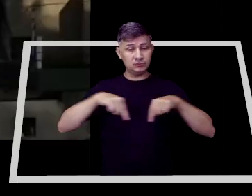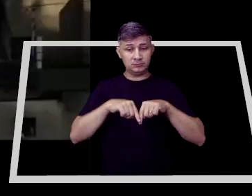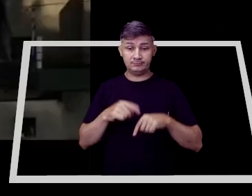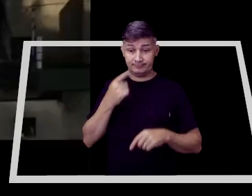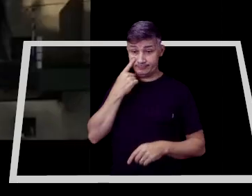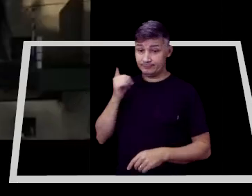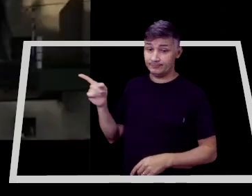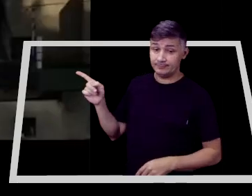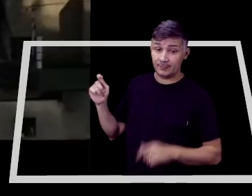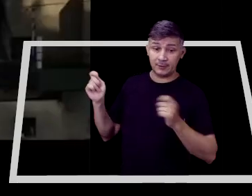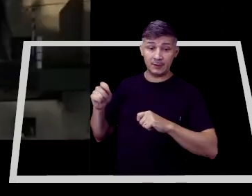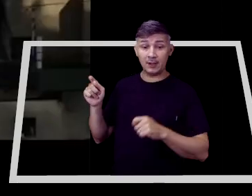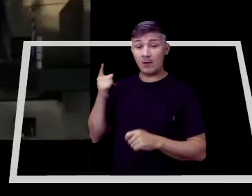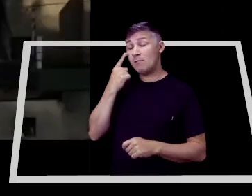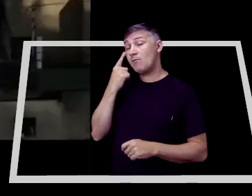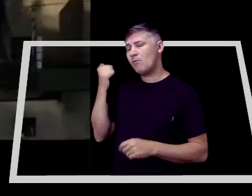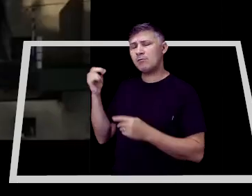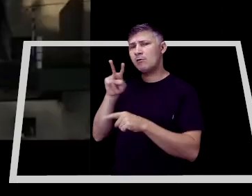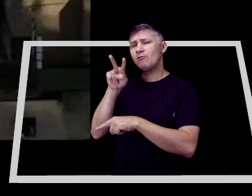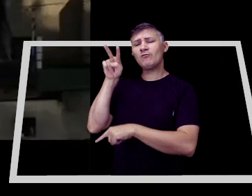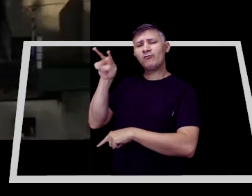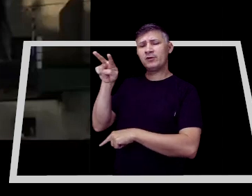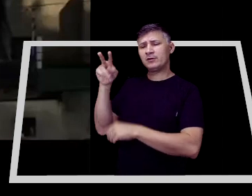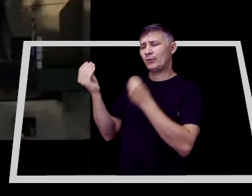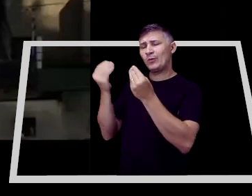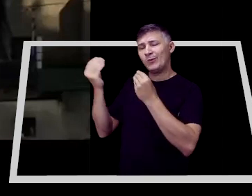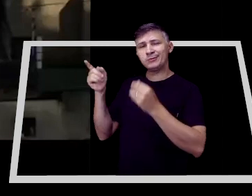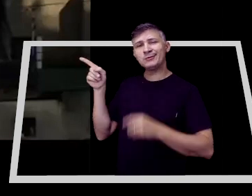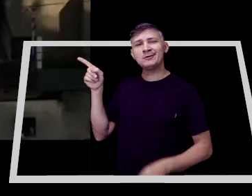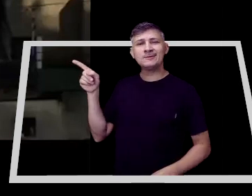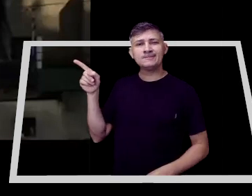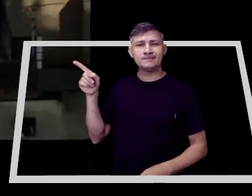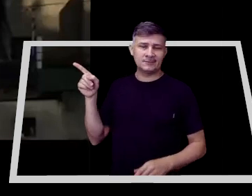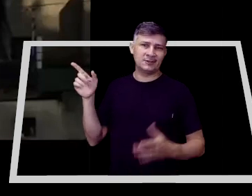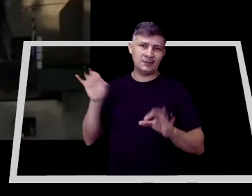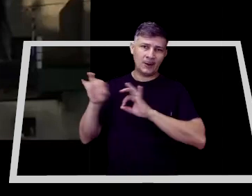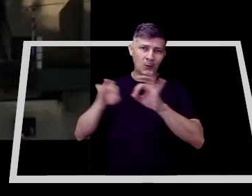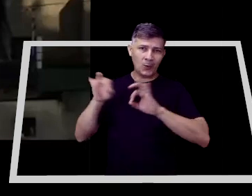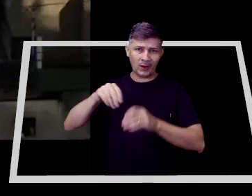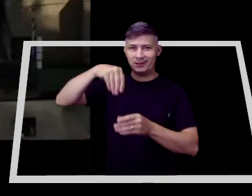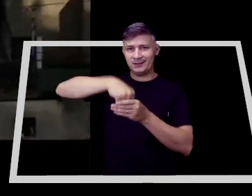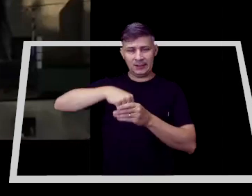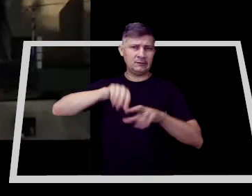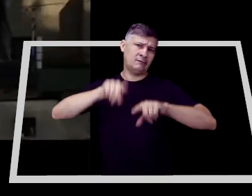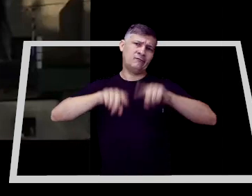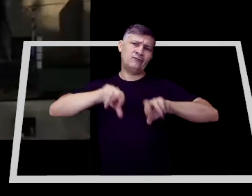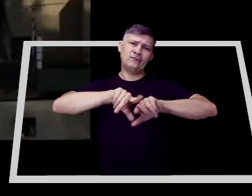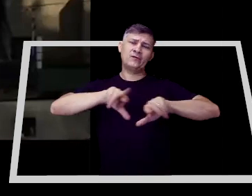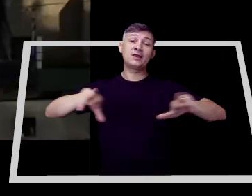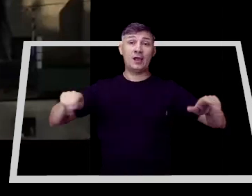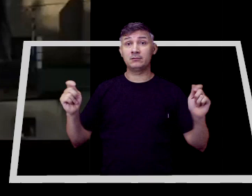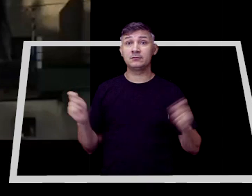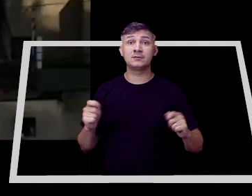pouco uma vista dessa possibilidade de arranjos interiores muito variados, que, de certa